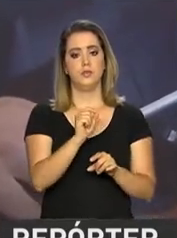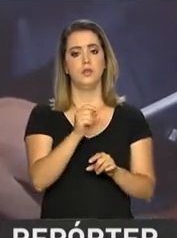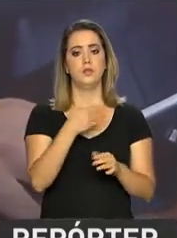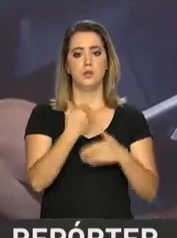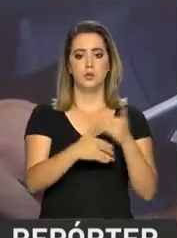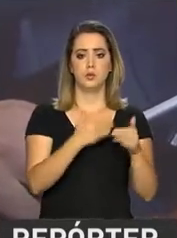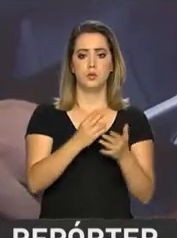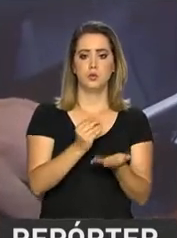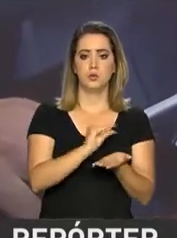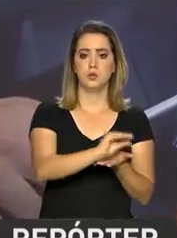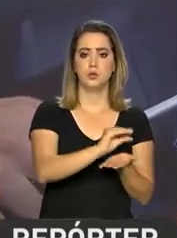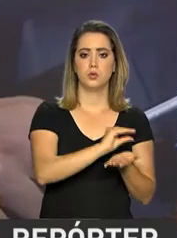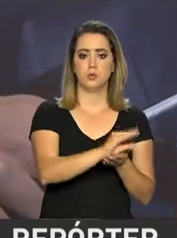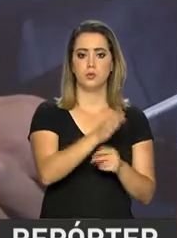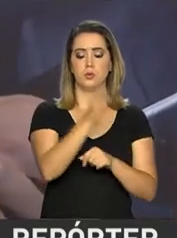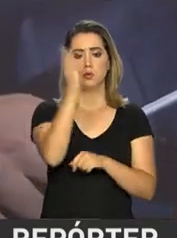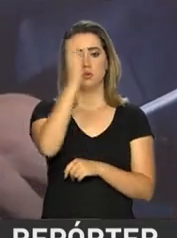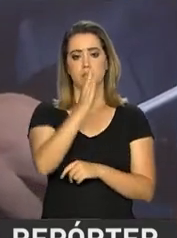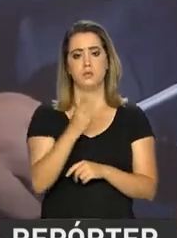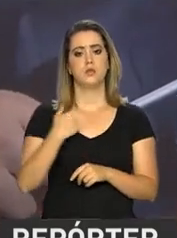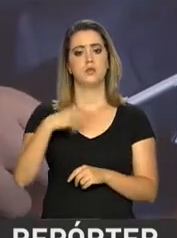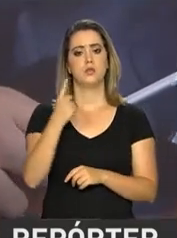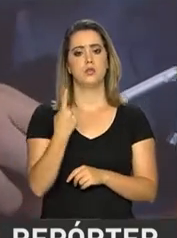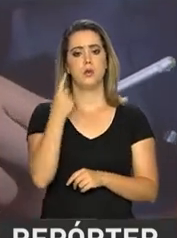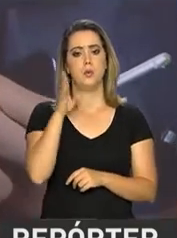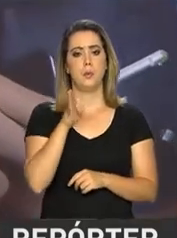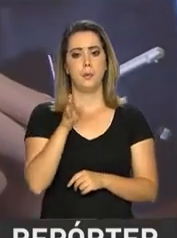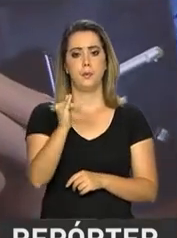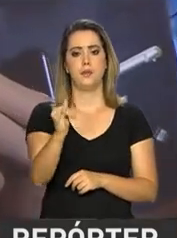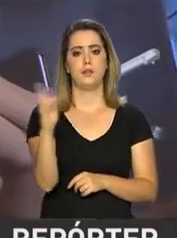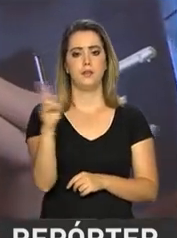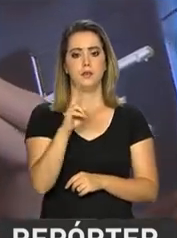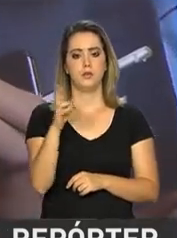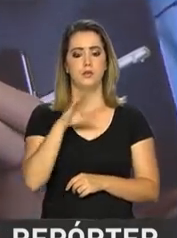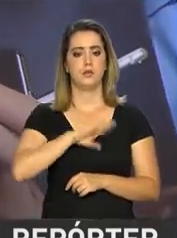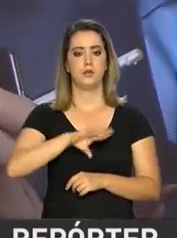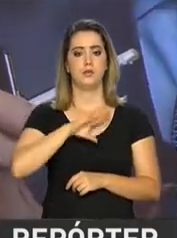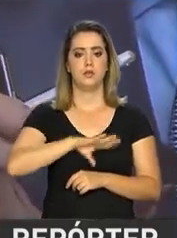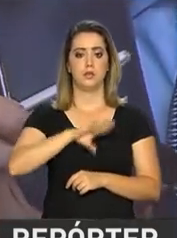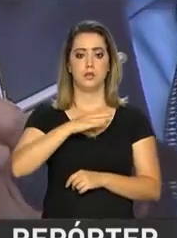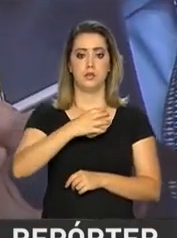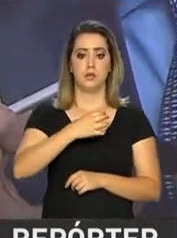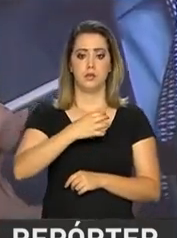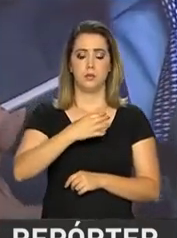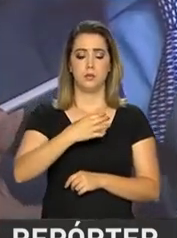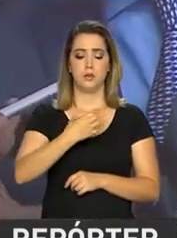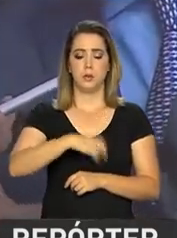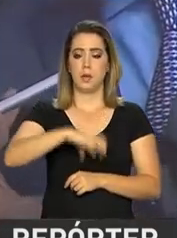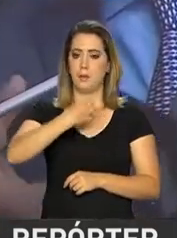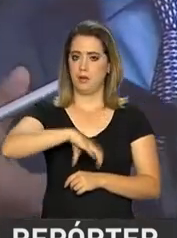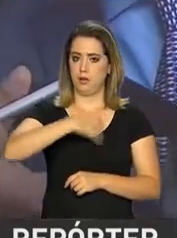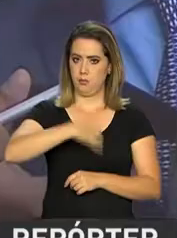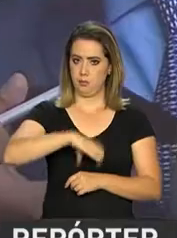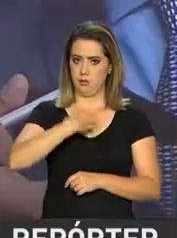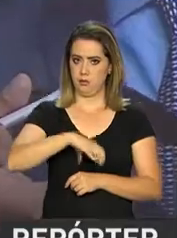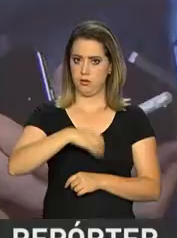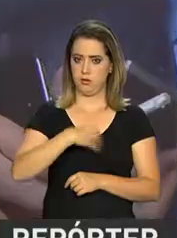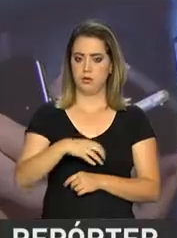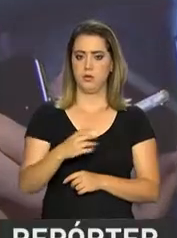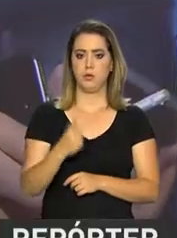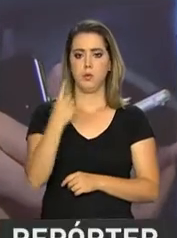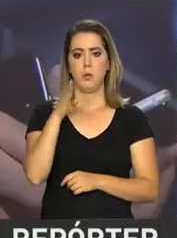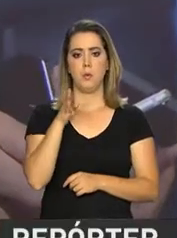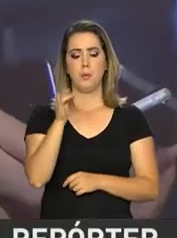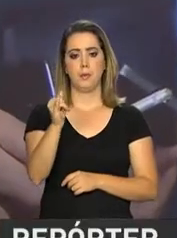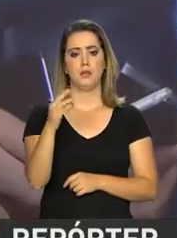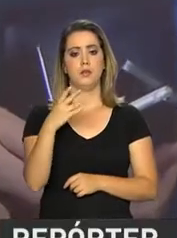investindo no azul ele já deixou 1 bilhão e 400 milhões lá na bahia vai investir mais 1 bilhão foi isso que ele veio gente de dólares na